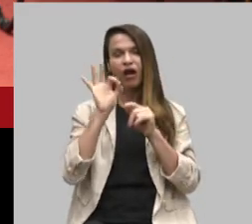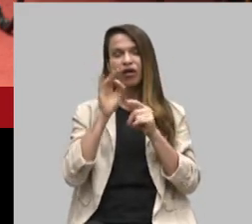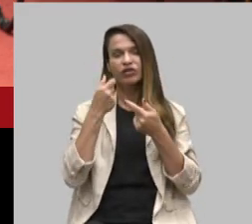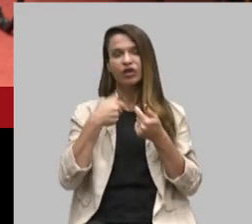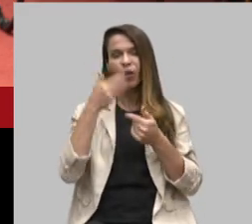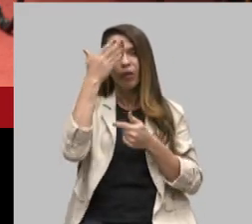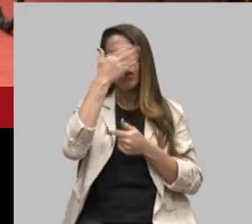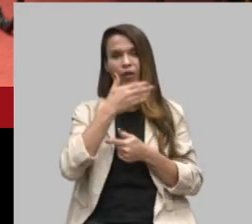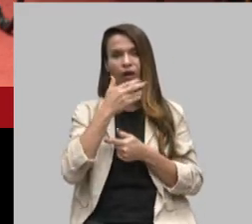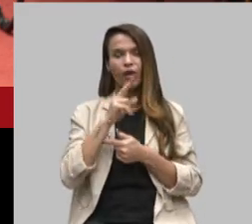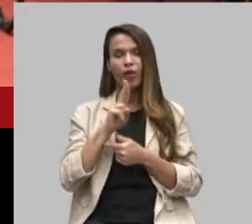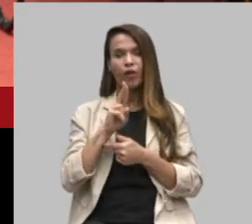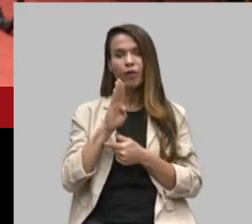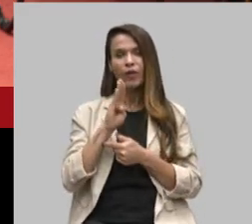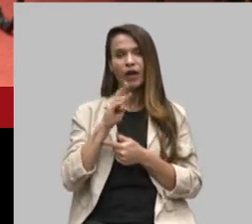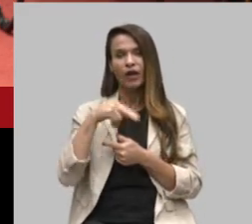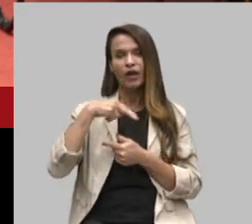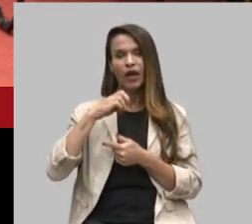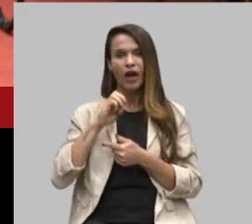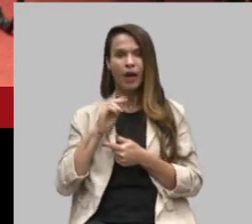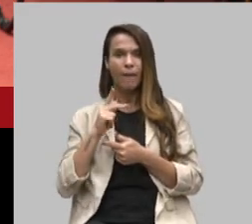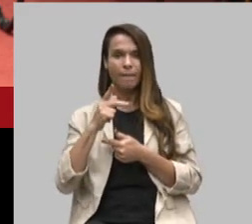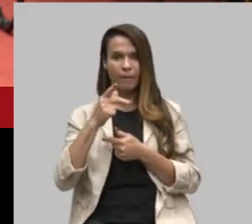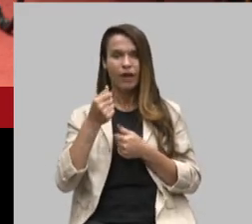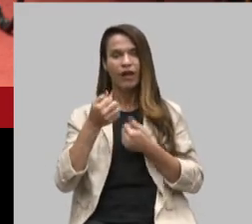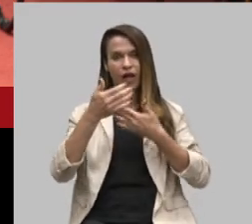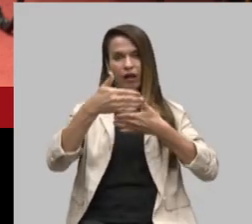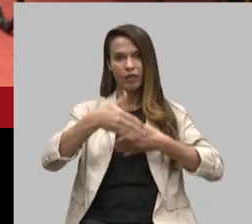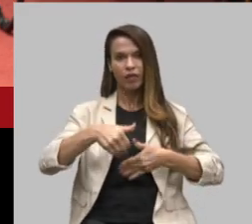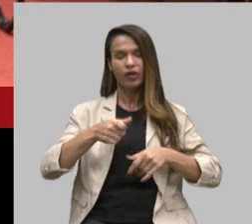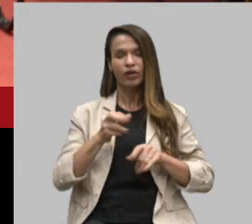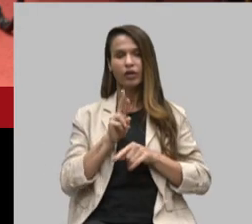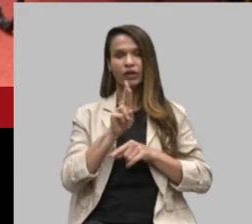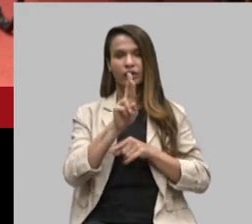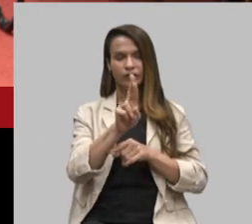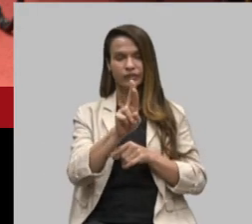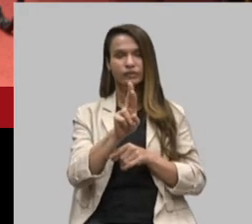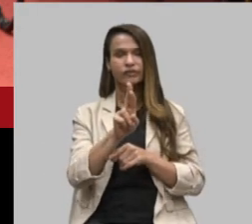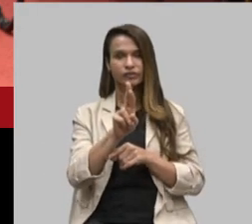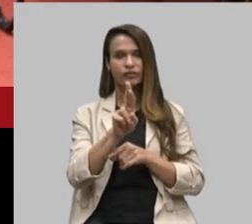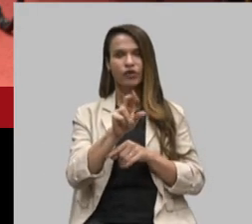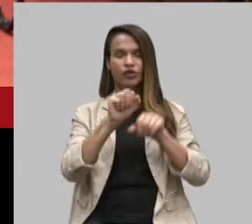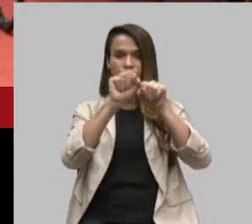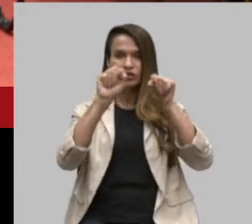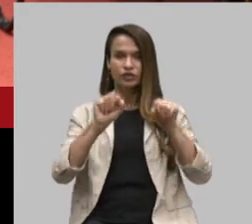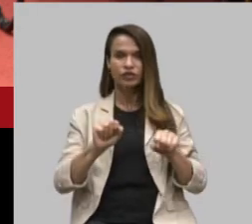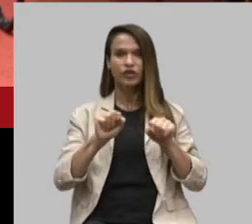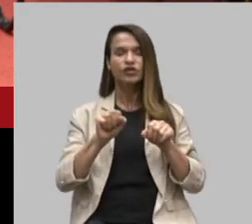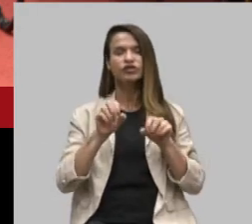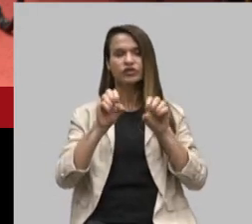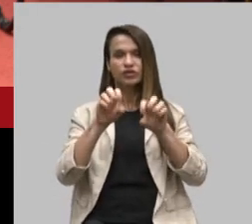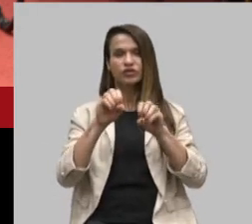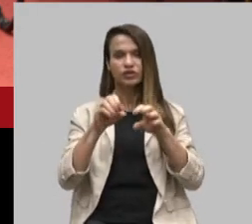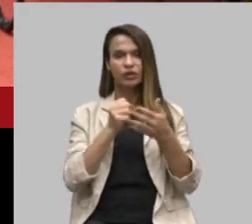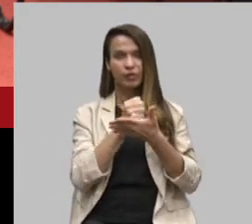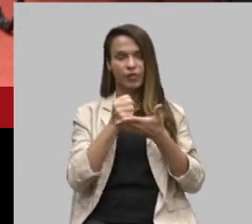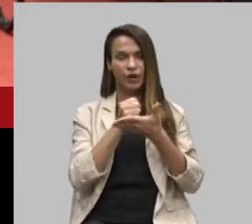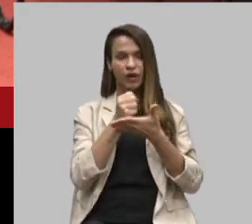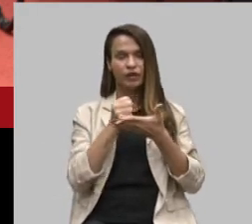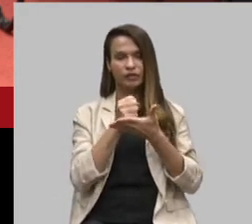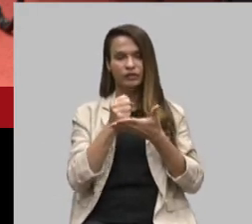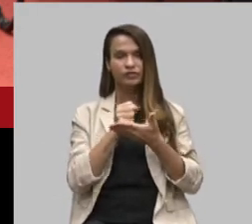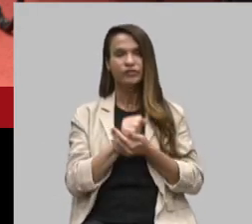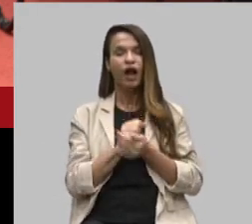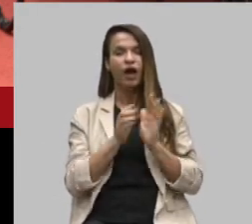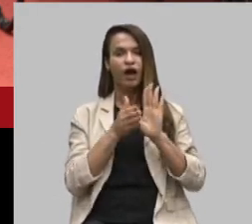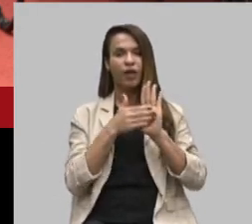provas de amplificação e e resulta do do sistema de ensino básico assim sendo a proposta